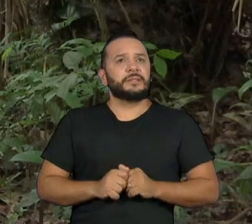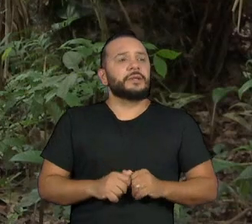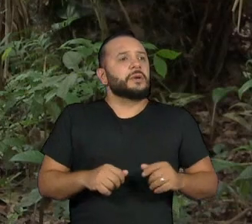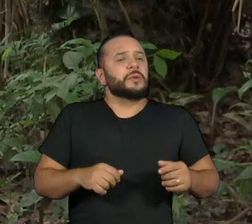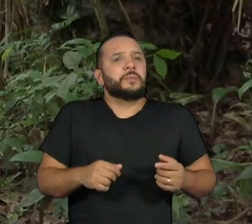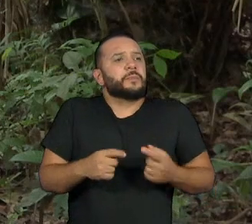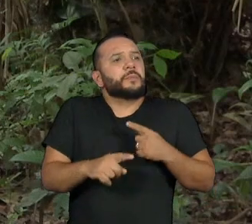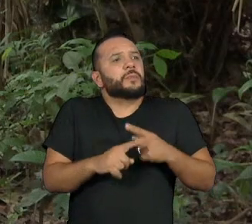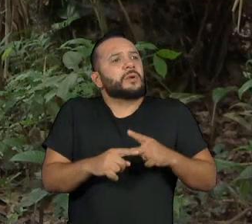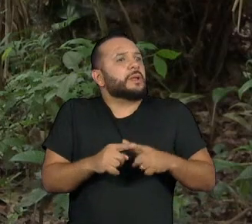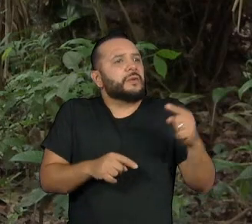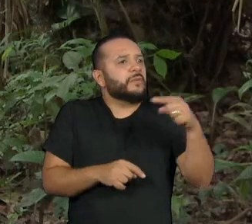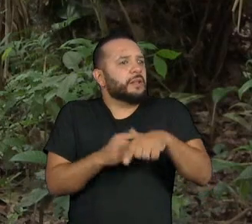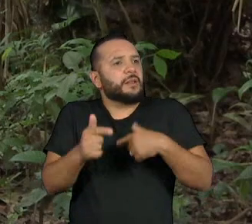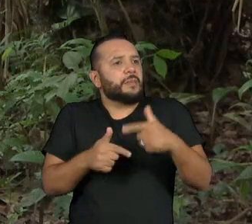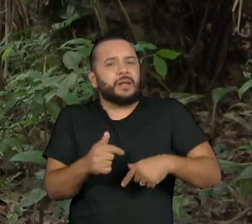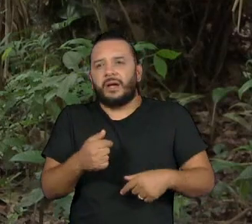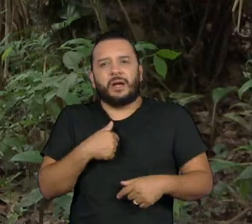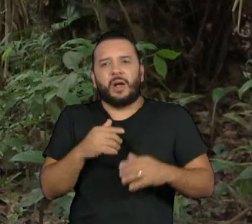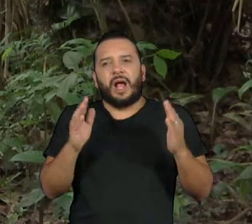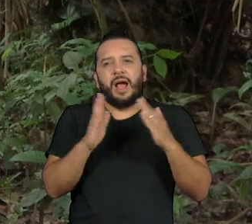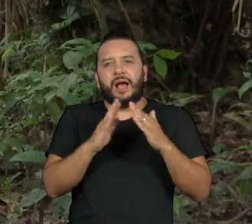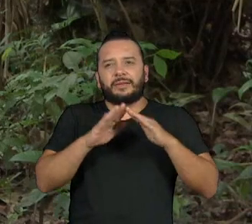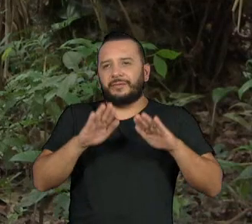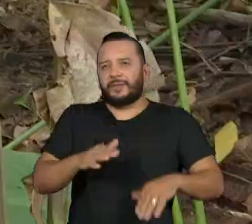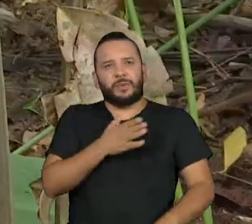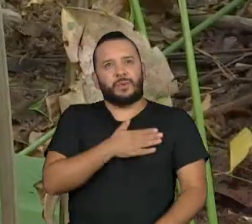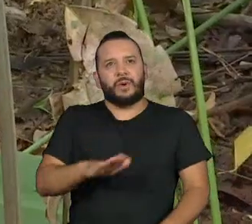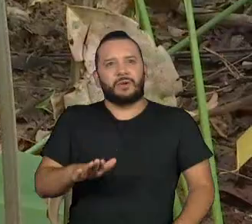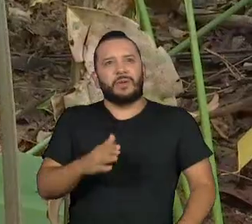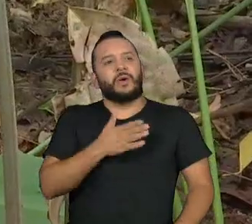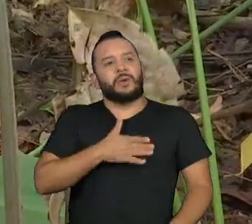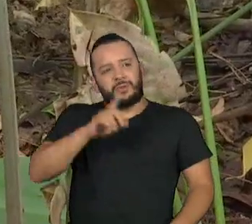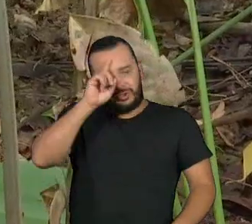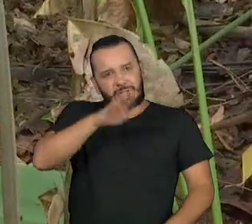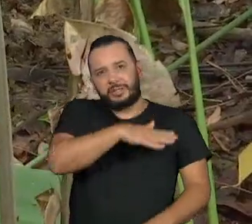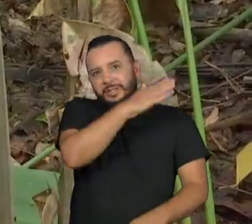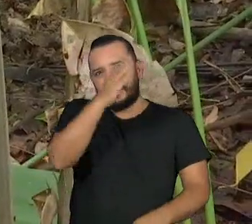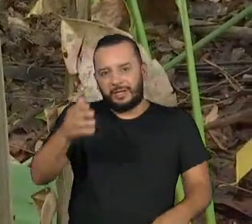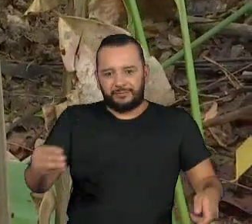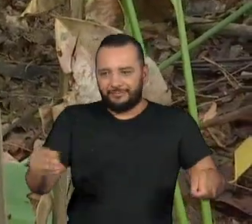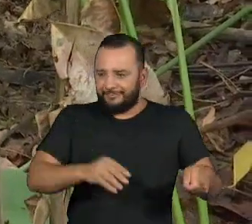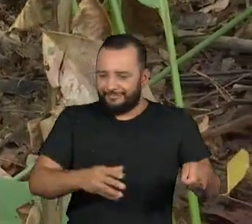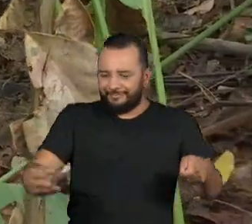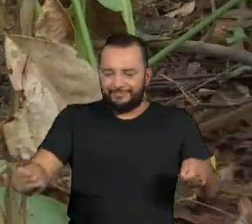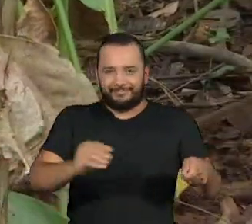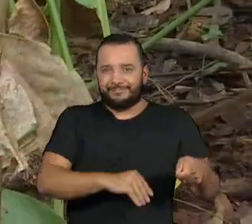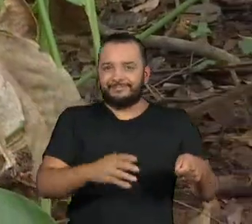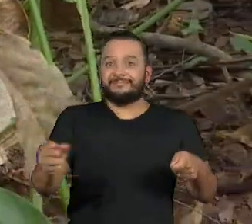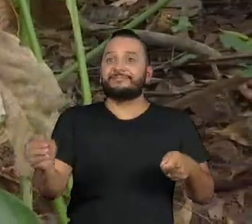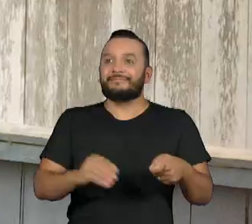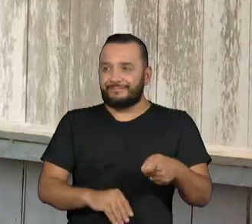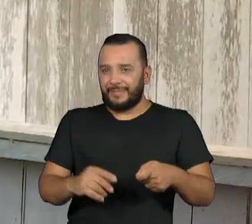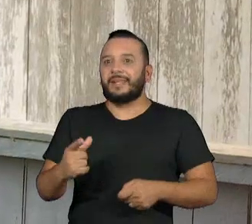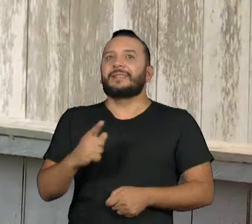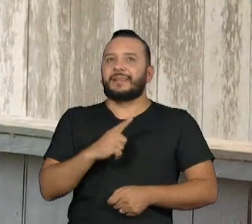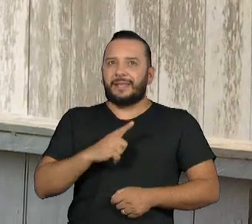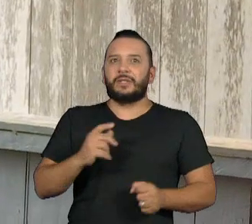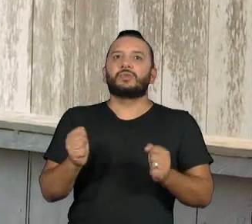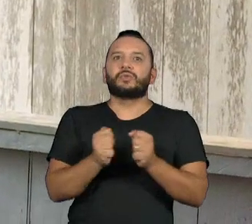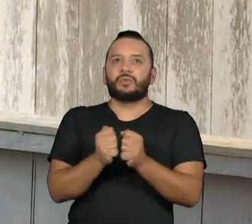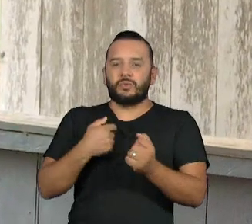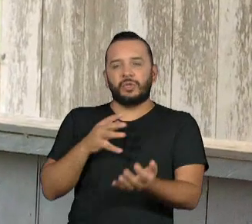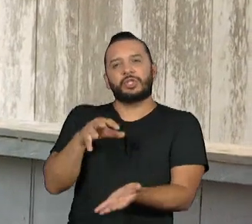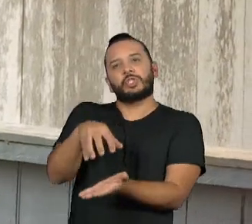estar em casa. Não gosto, eu gosto de passar o dia na mata, assim. Cada passo é acompanhado de perto pelo Instituto